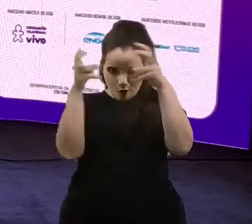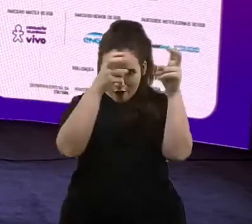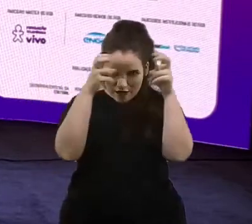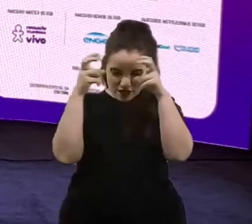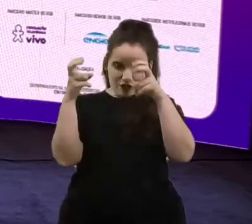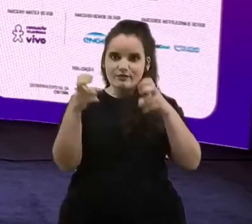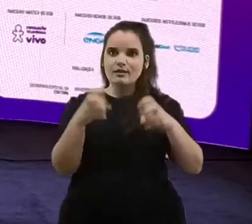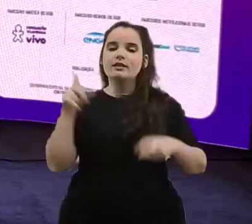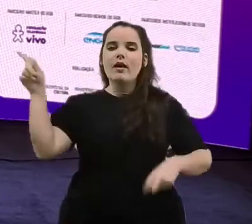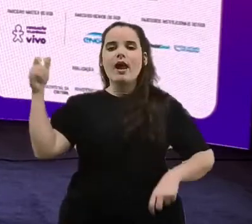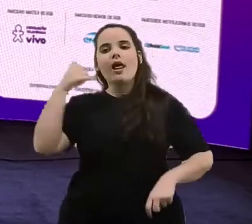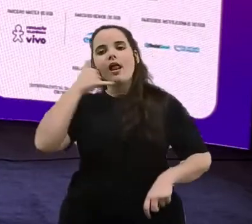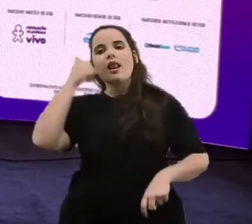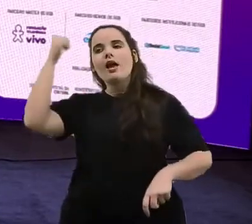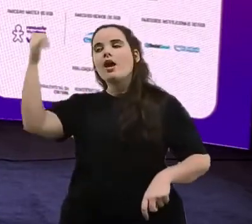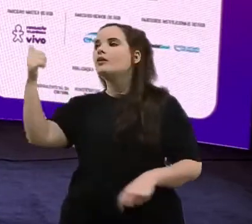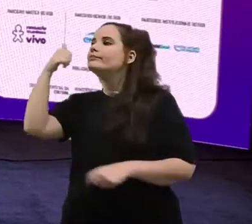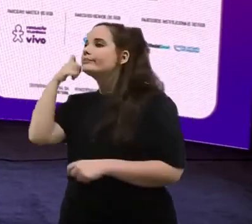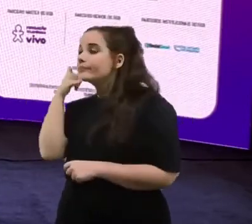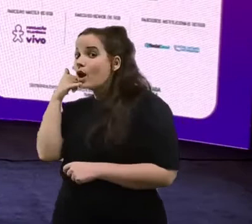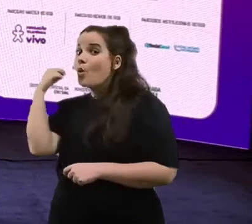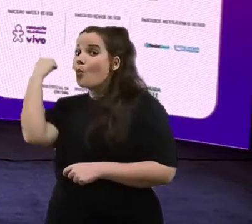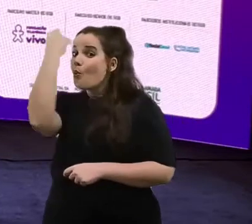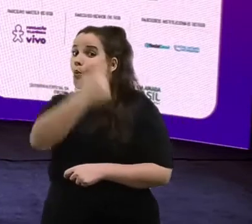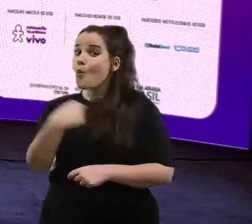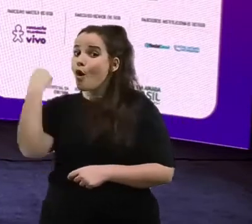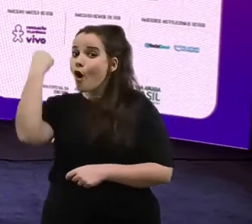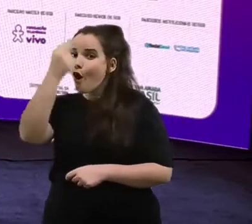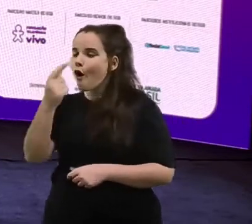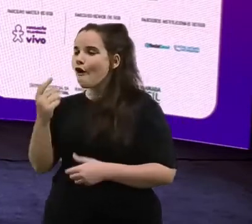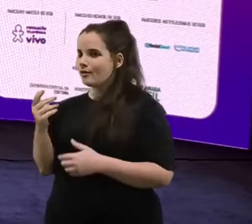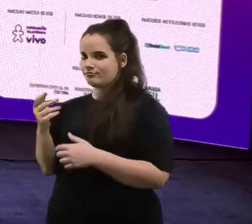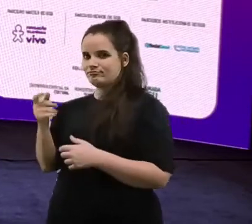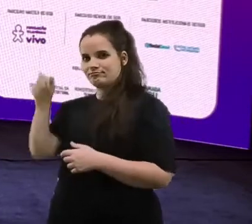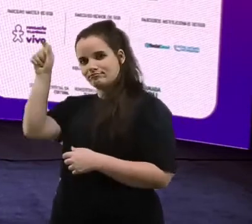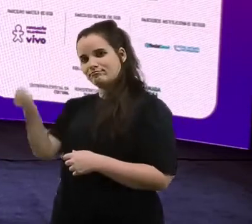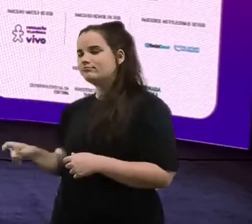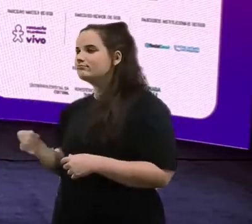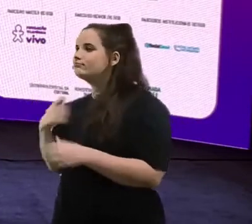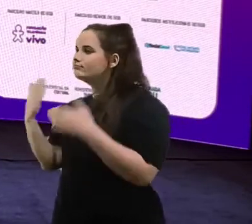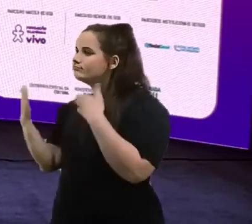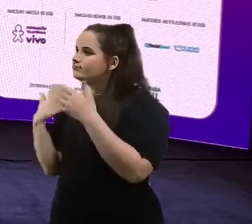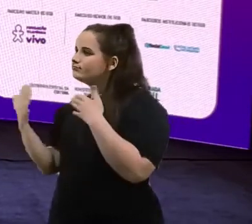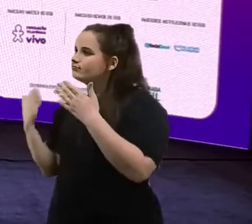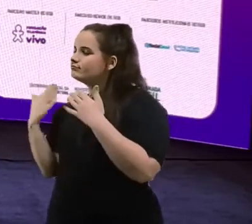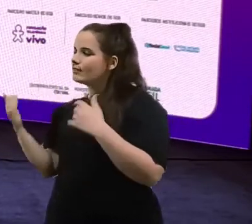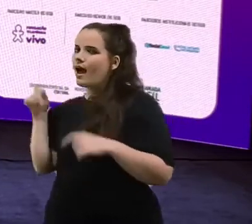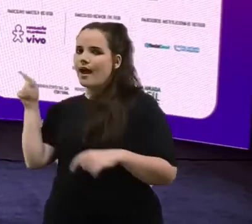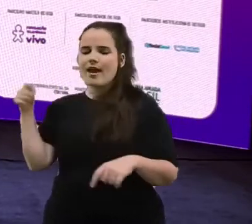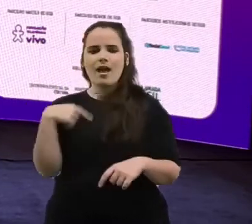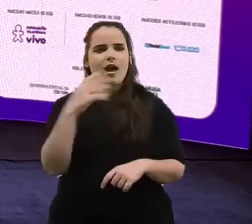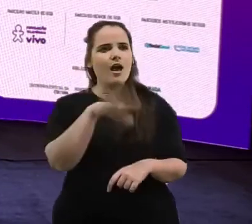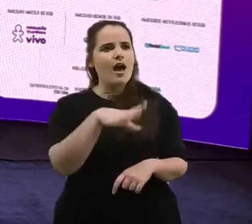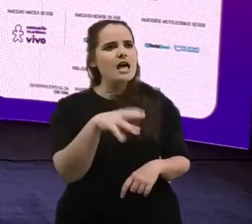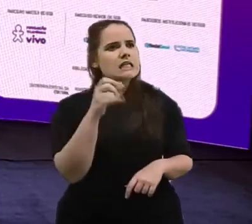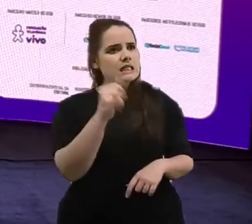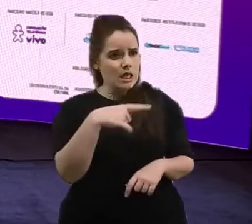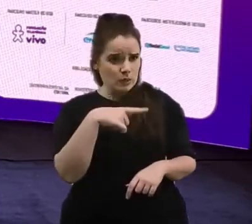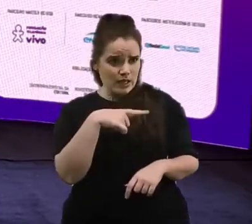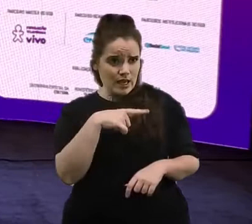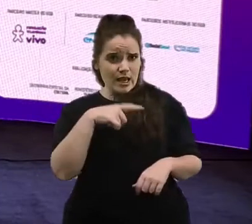uma pessoa no final de semana. E ela até teve um insight, ela me disse, olha, se eu tivesse um aplicativo como esse, eu